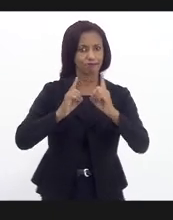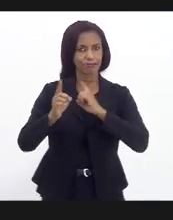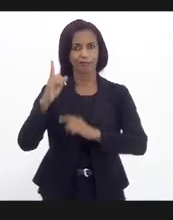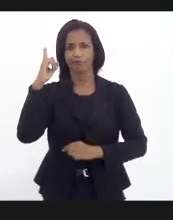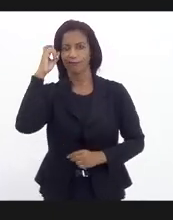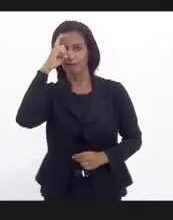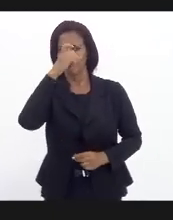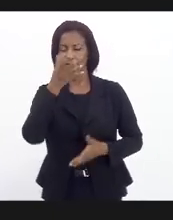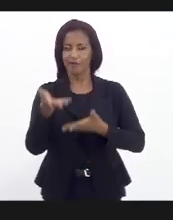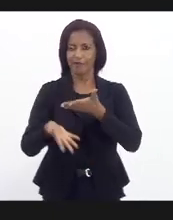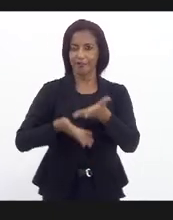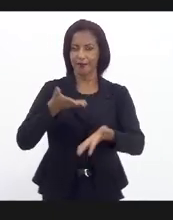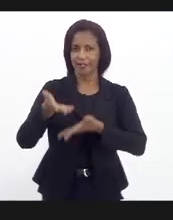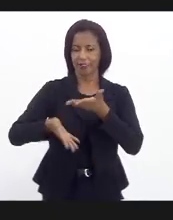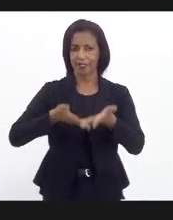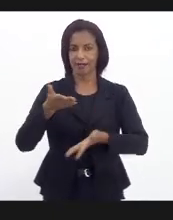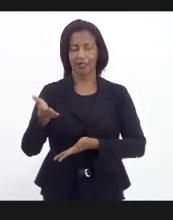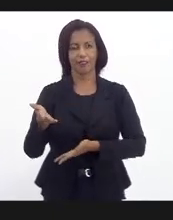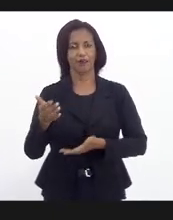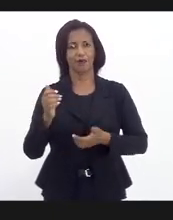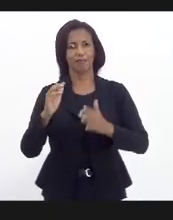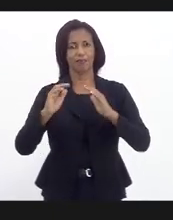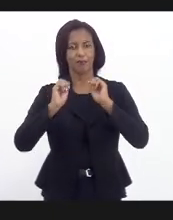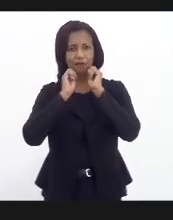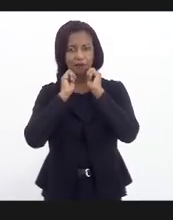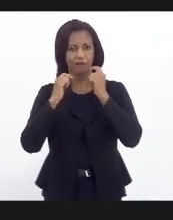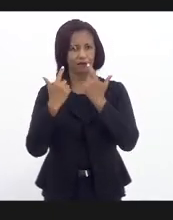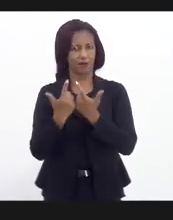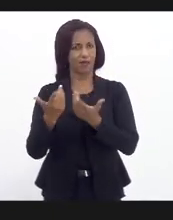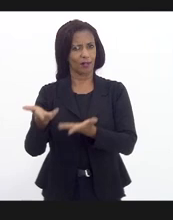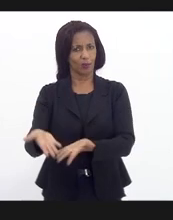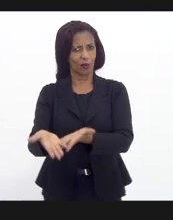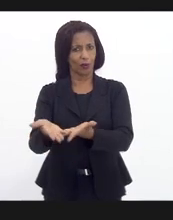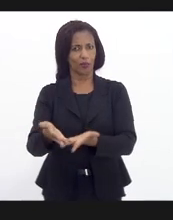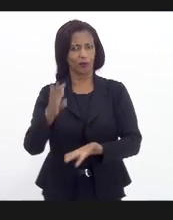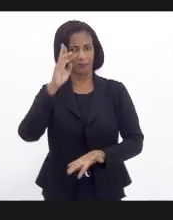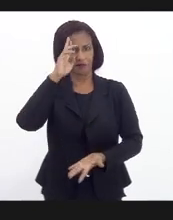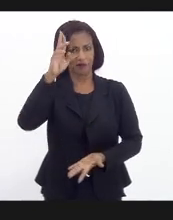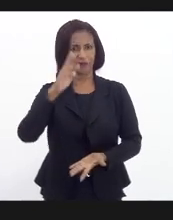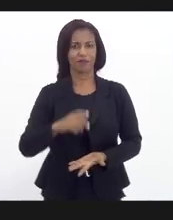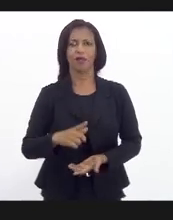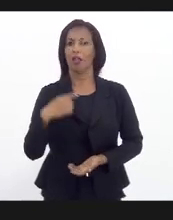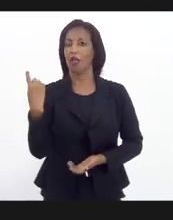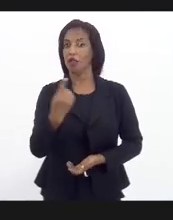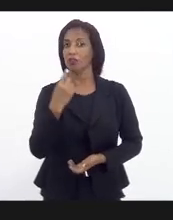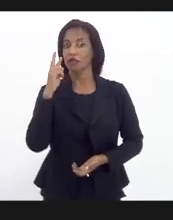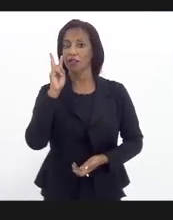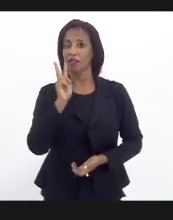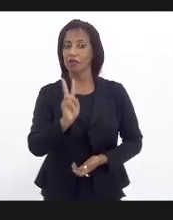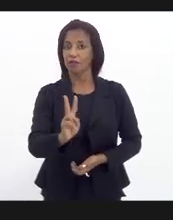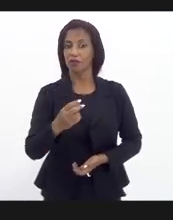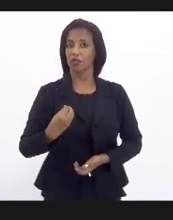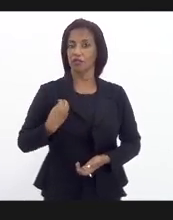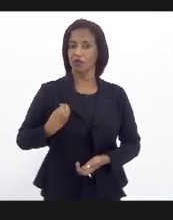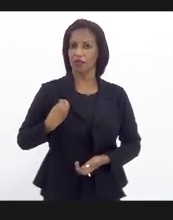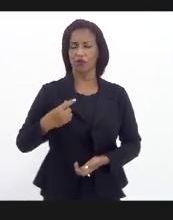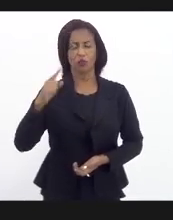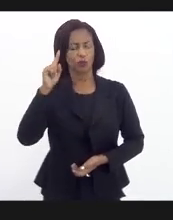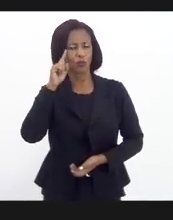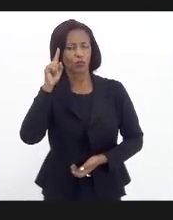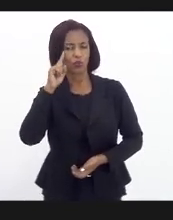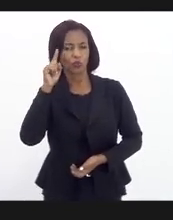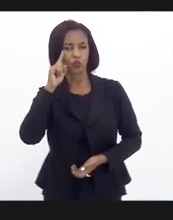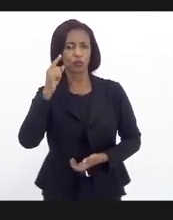de ser tratada pelo parlamento, mas, com Vossa Excelência à frente, a gente tem visto e vivenciado todos os dias